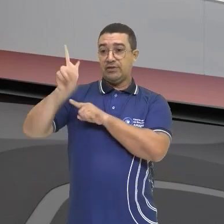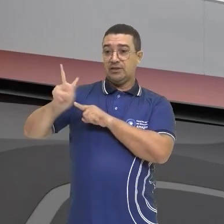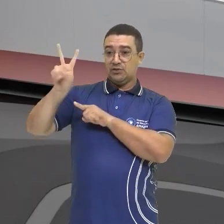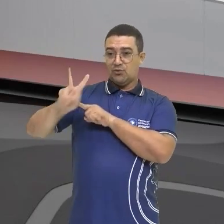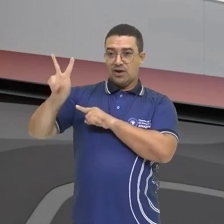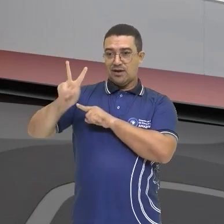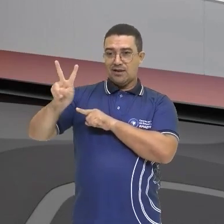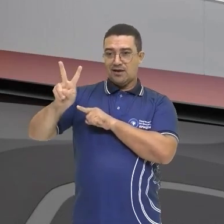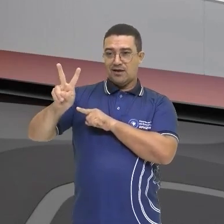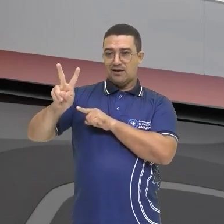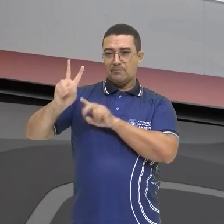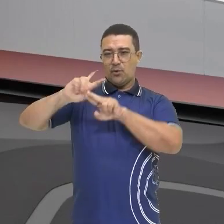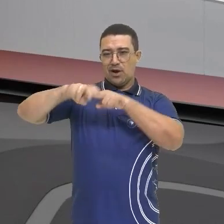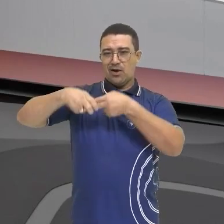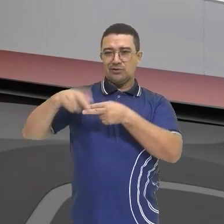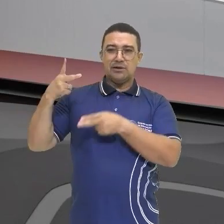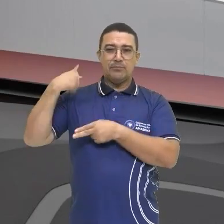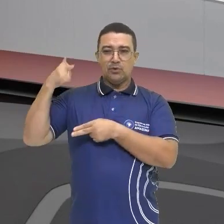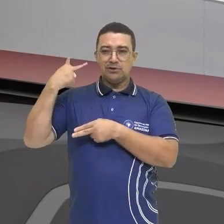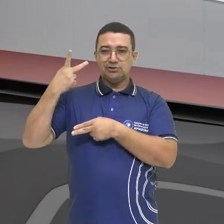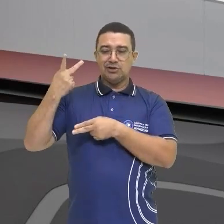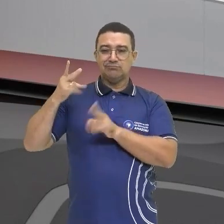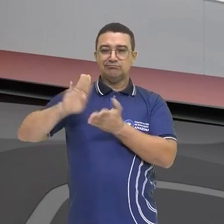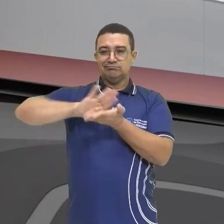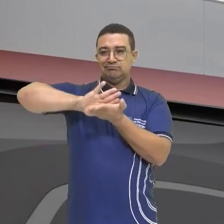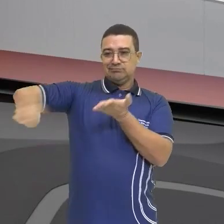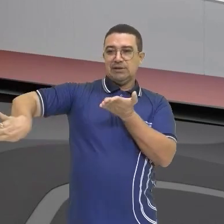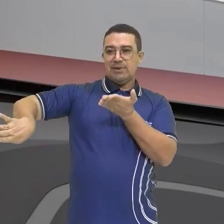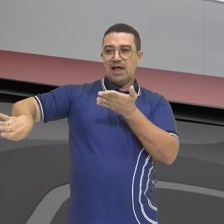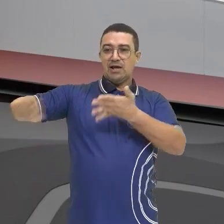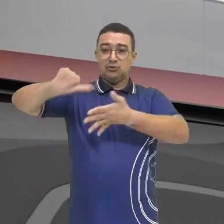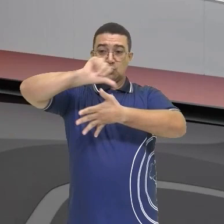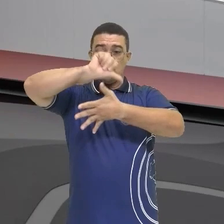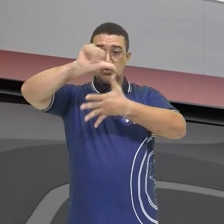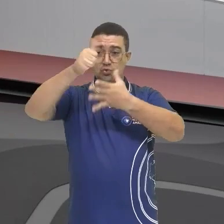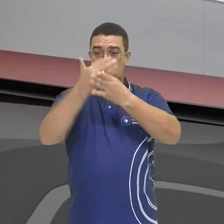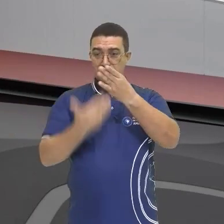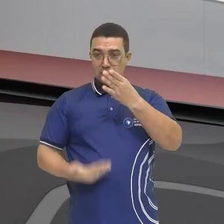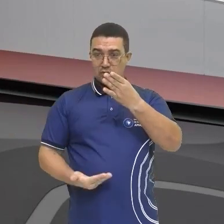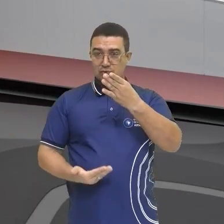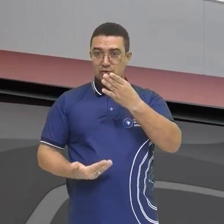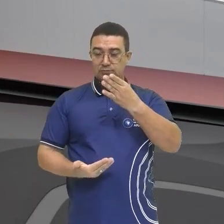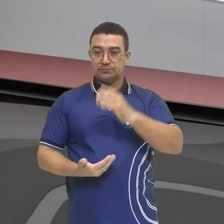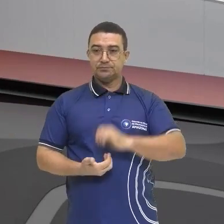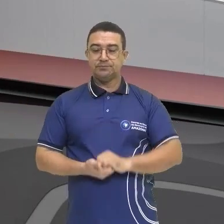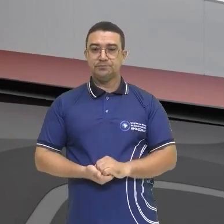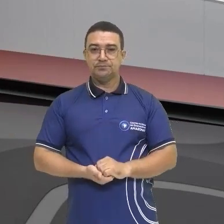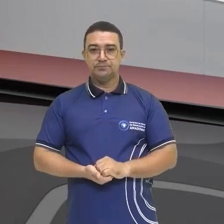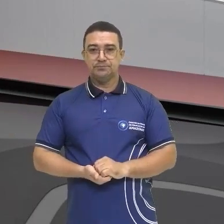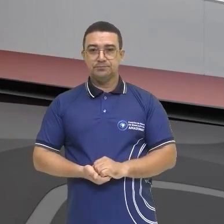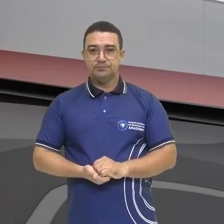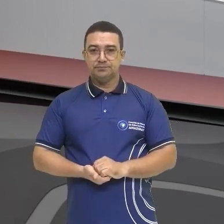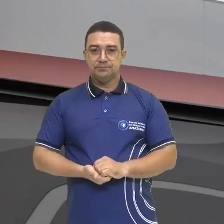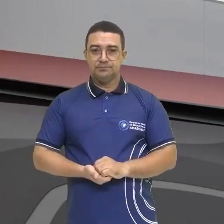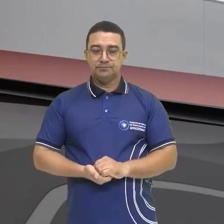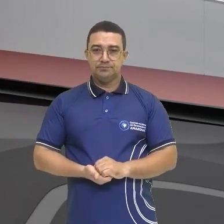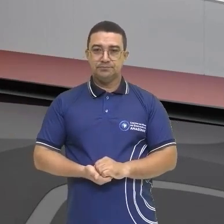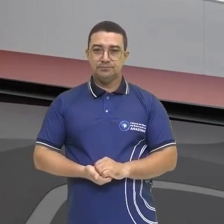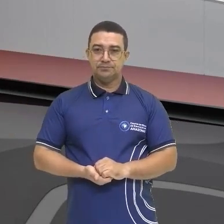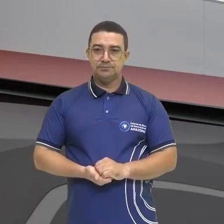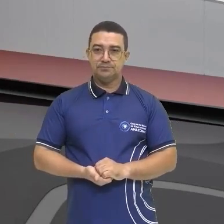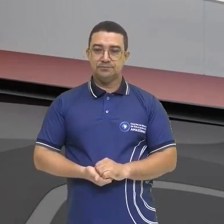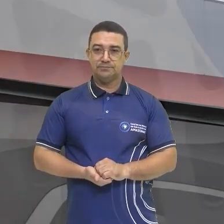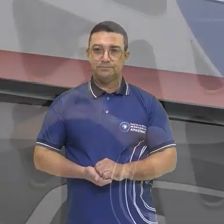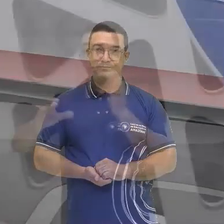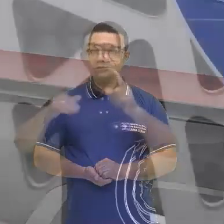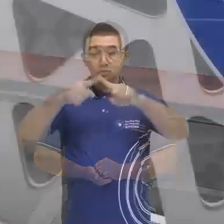políticas, está suspensa do Mercosul e a situação dela é incerta em relação a este bloco